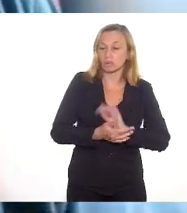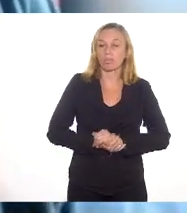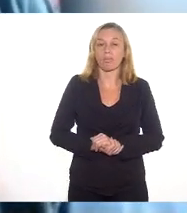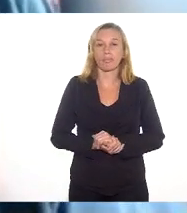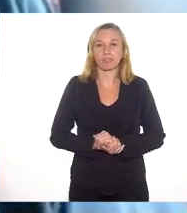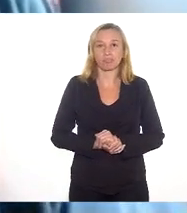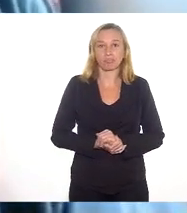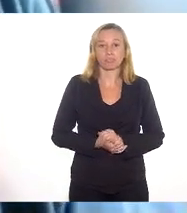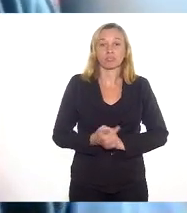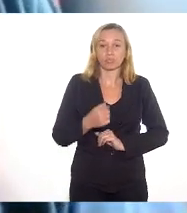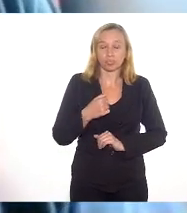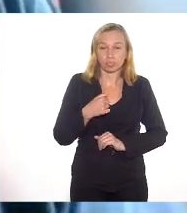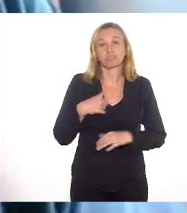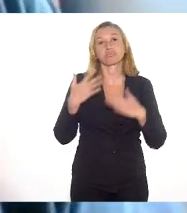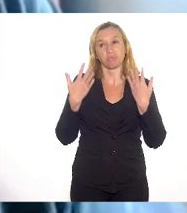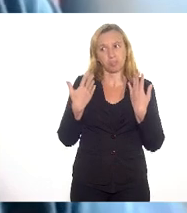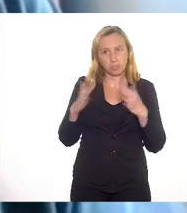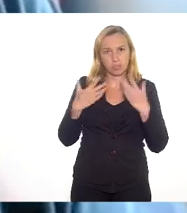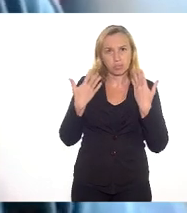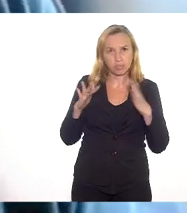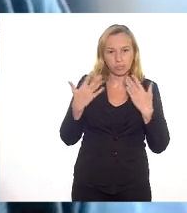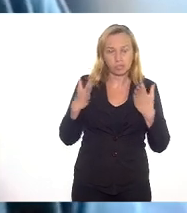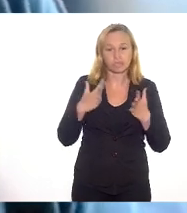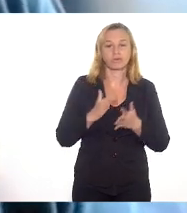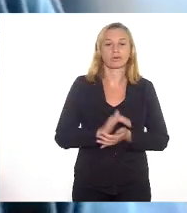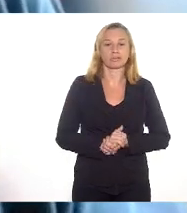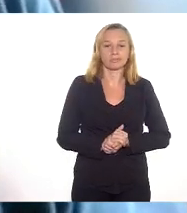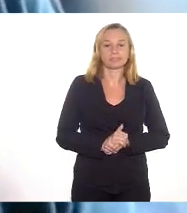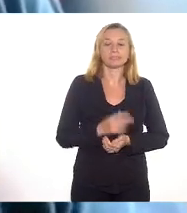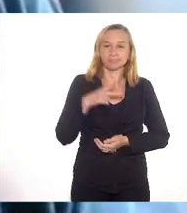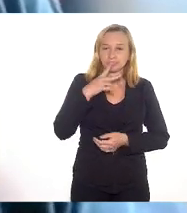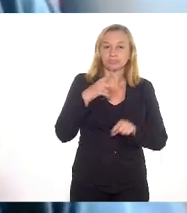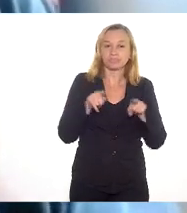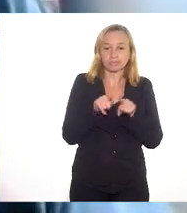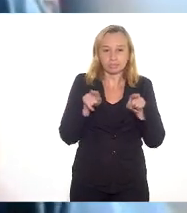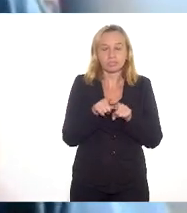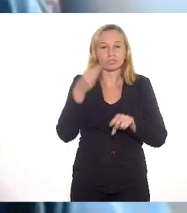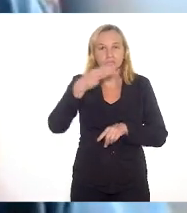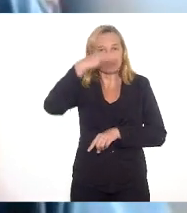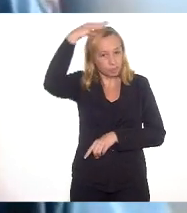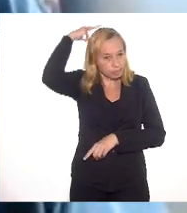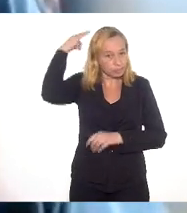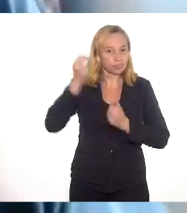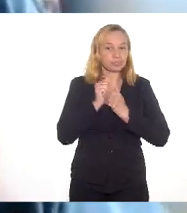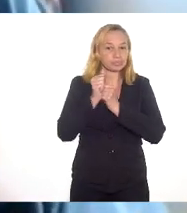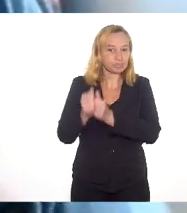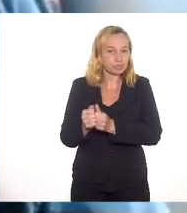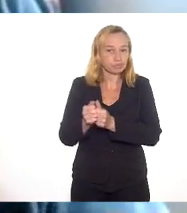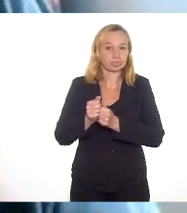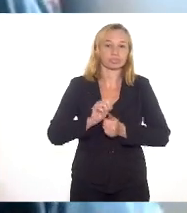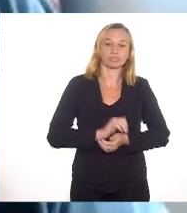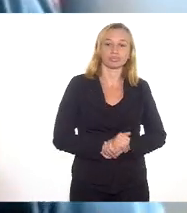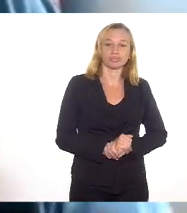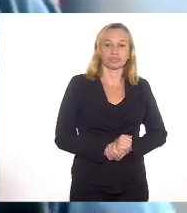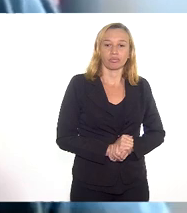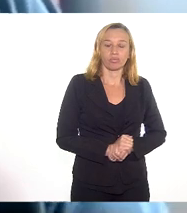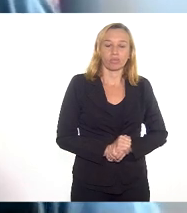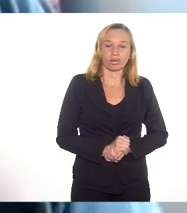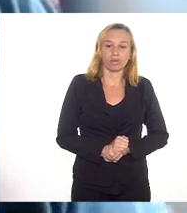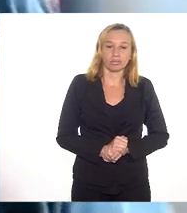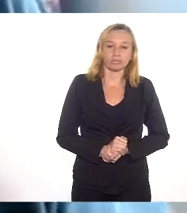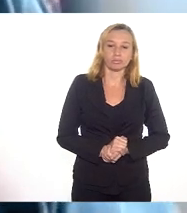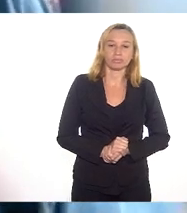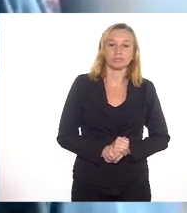projeto. E eu saudei essa posição dele, comentei também com o Márcio Pacheco, que está acompanhando isso